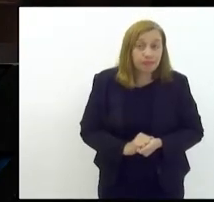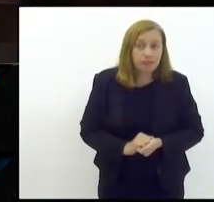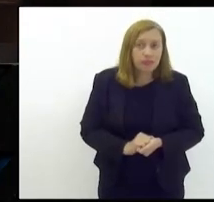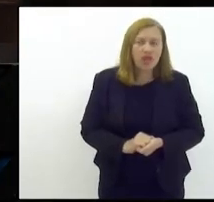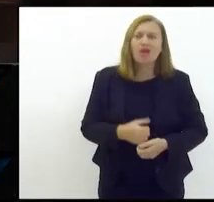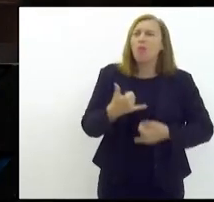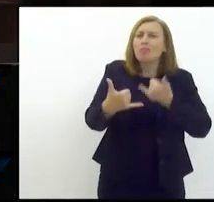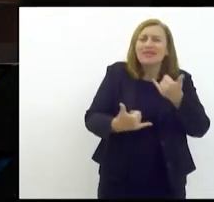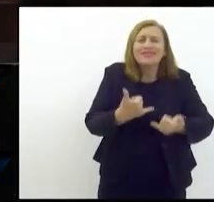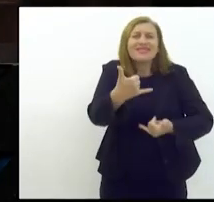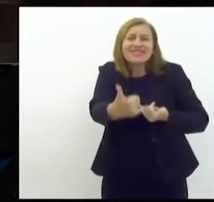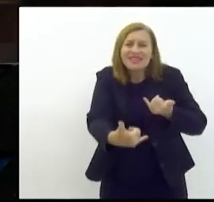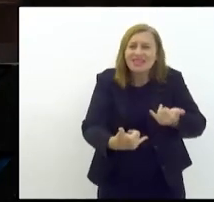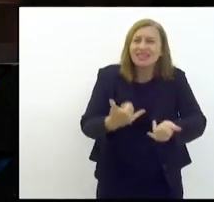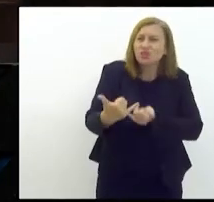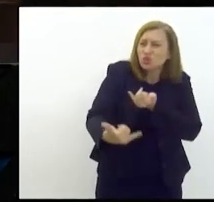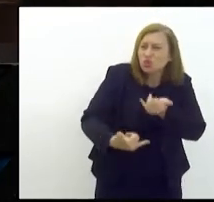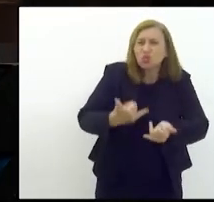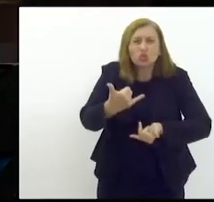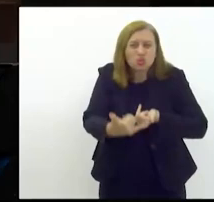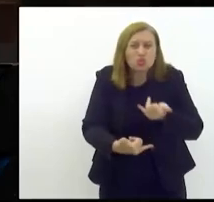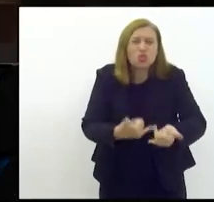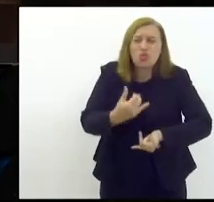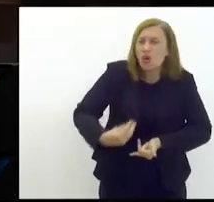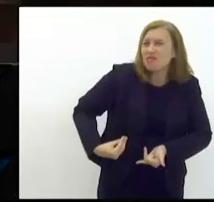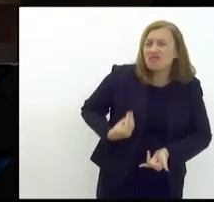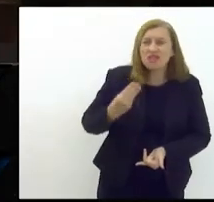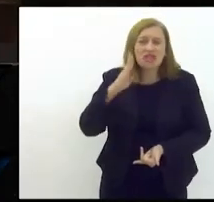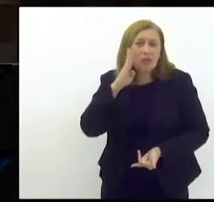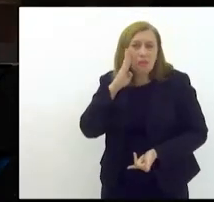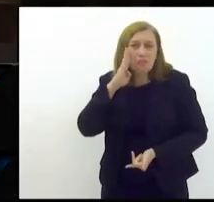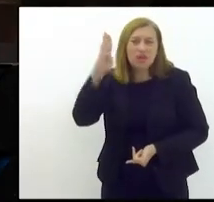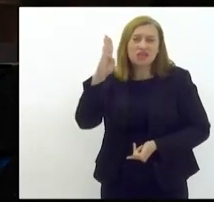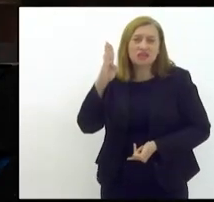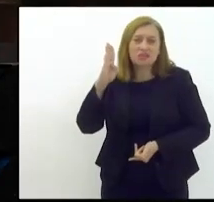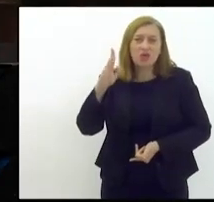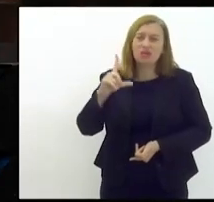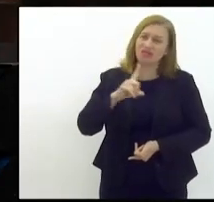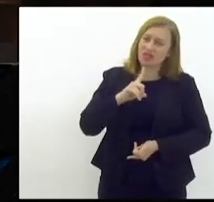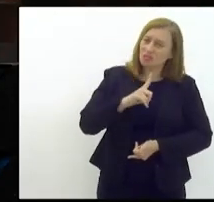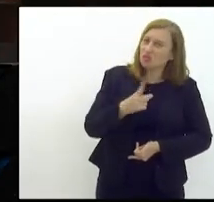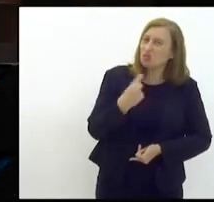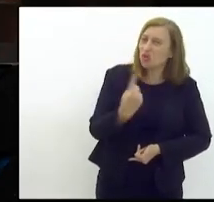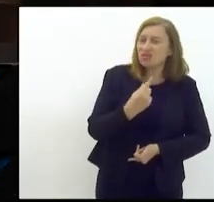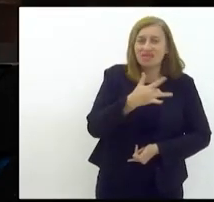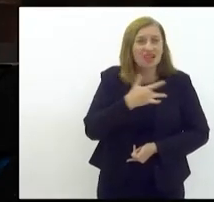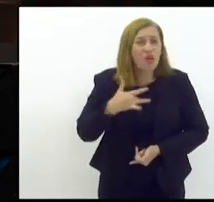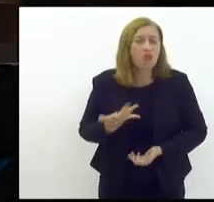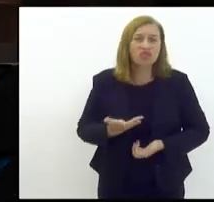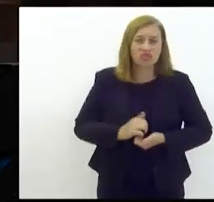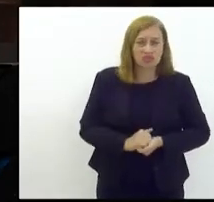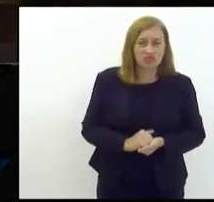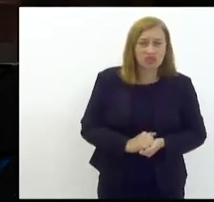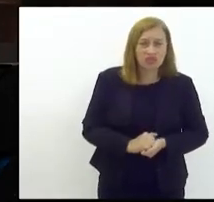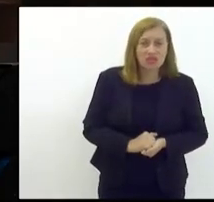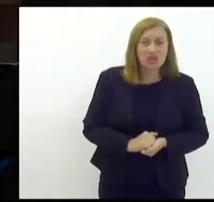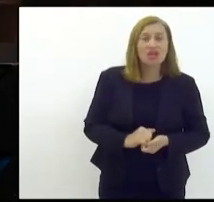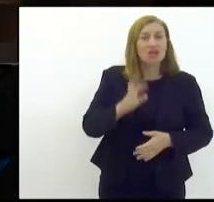estão brincando o bem mais precioso que nós temos que essa última